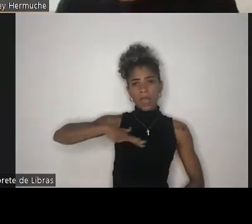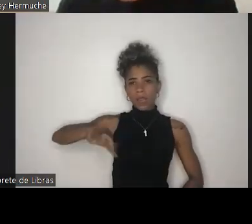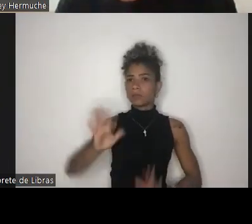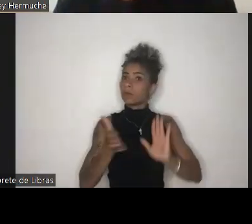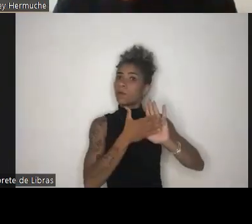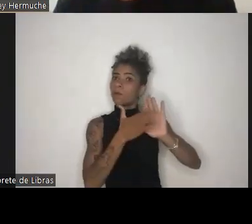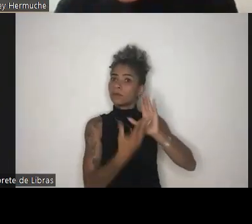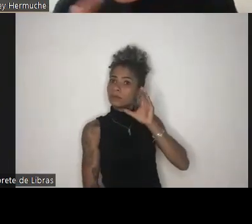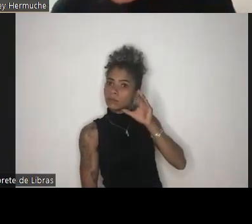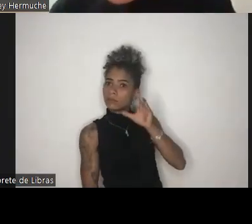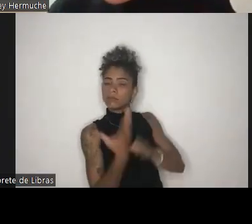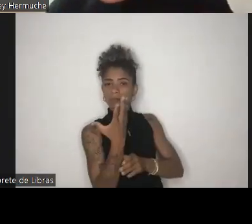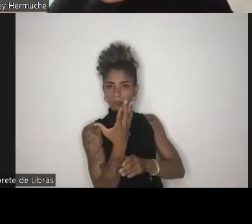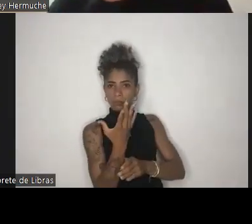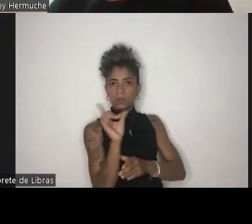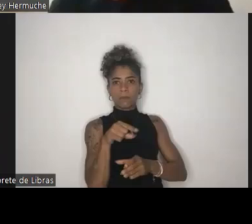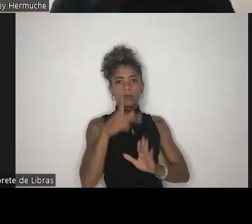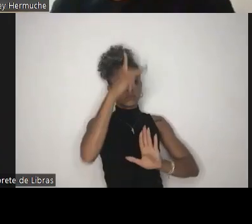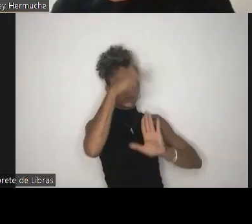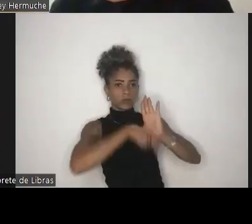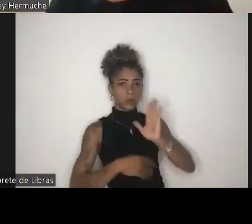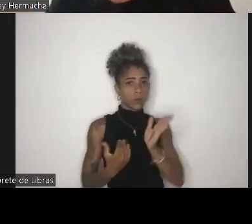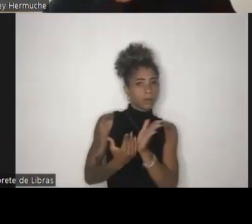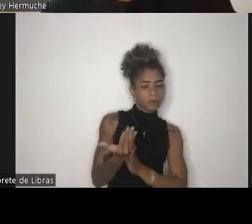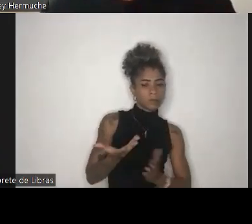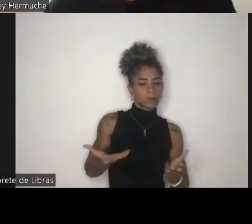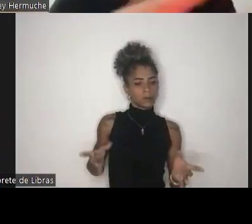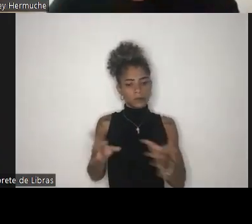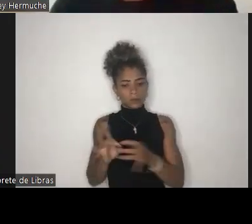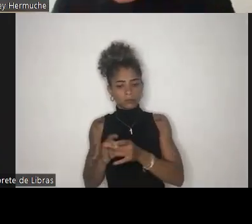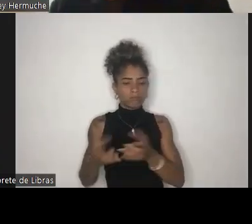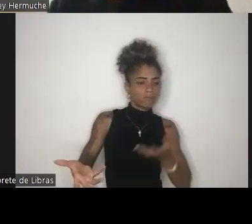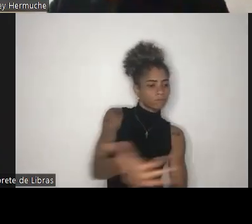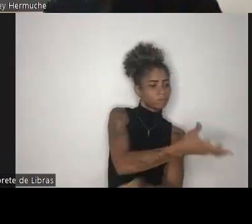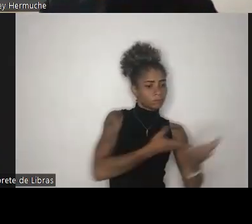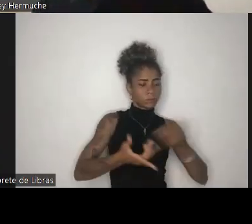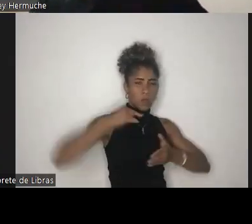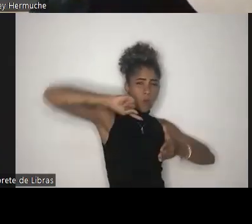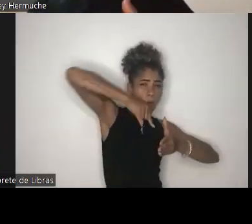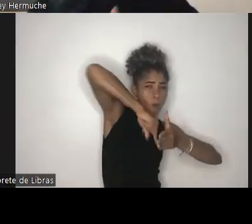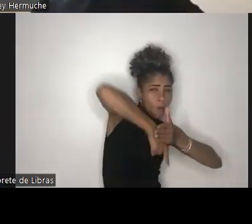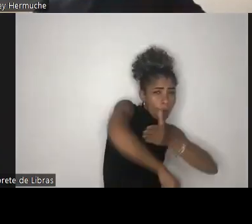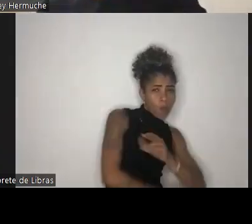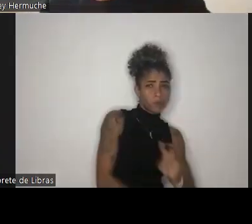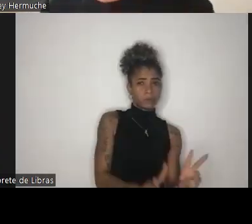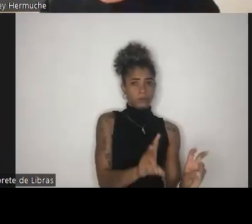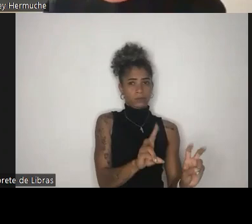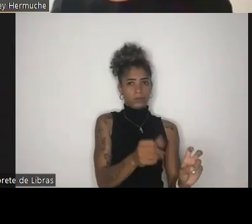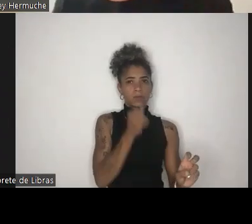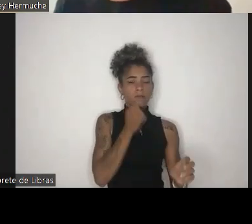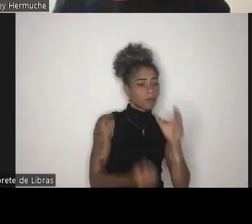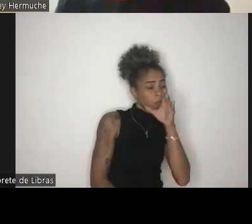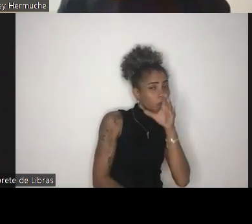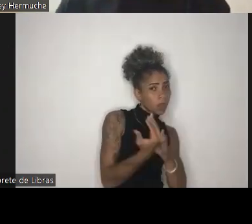criação então assim Os projetos que eu comecei a me envolver eu entrava a fundo nessa questão da elaboração